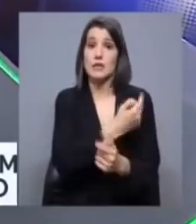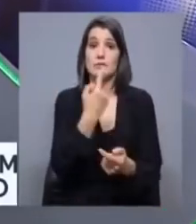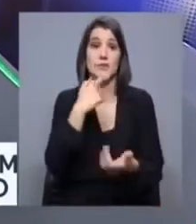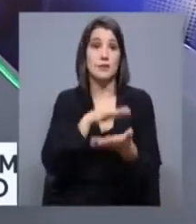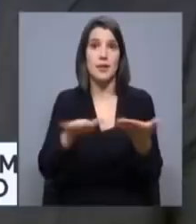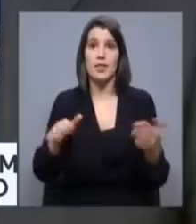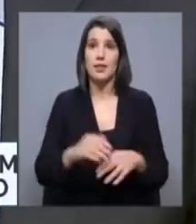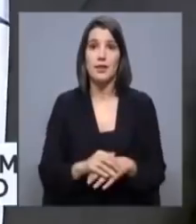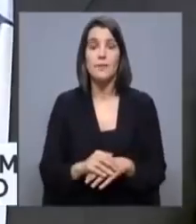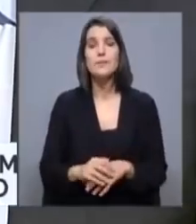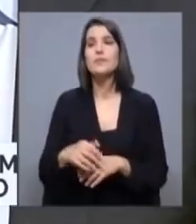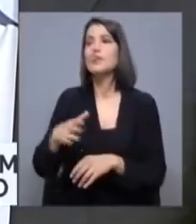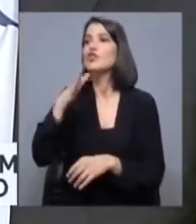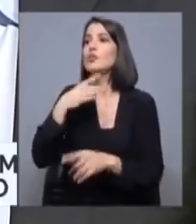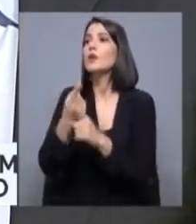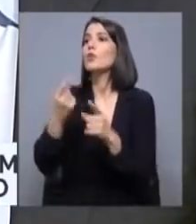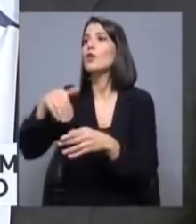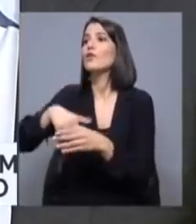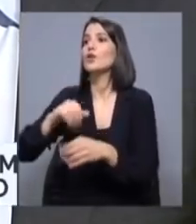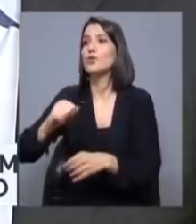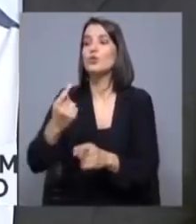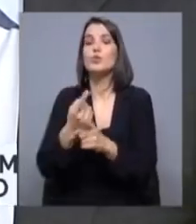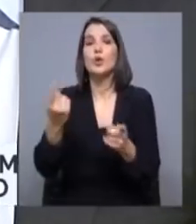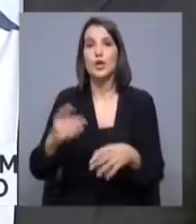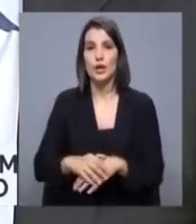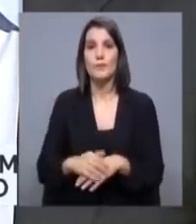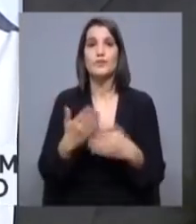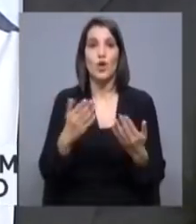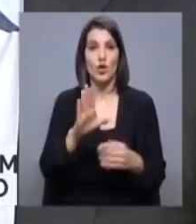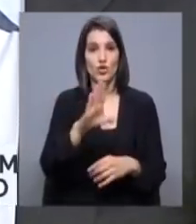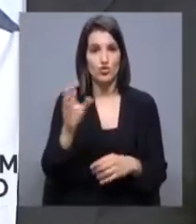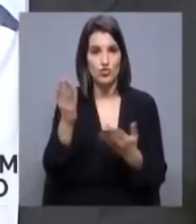ninguém não